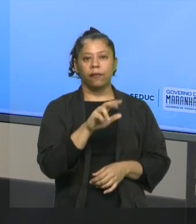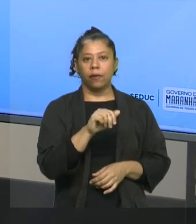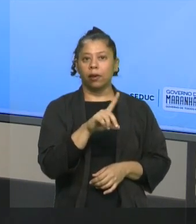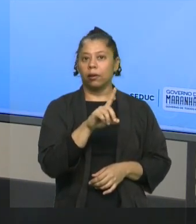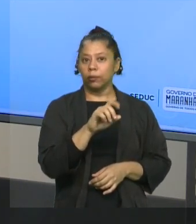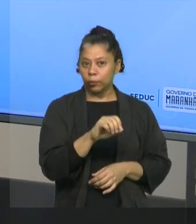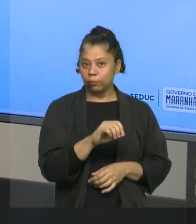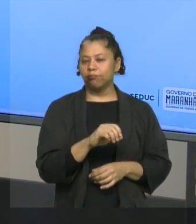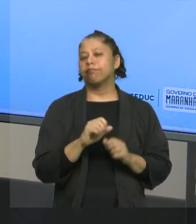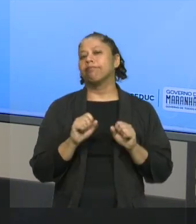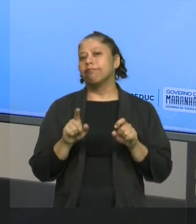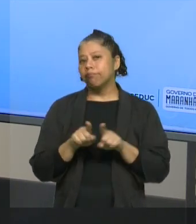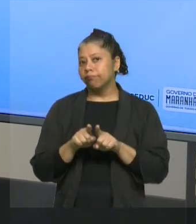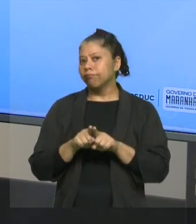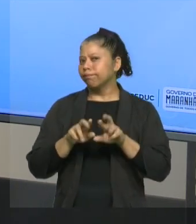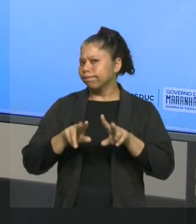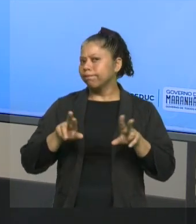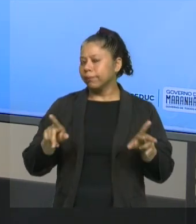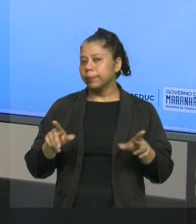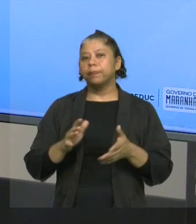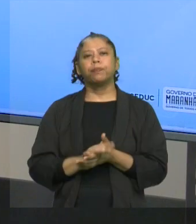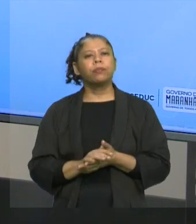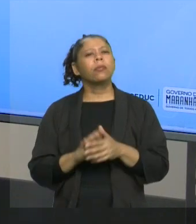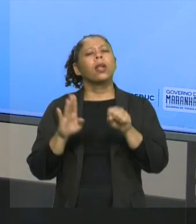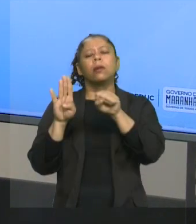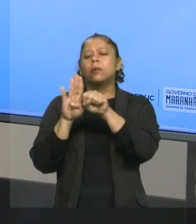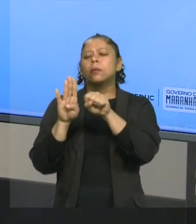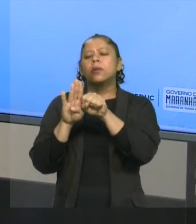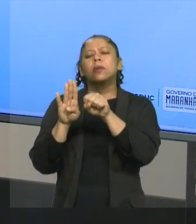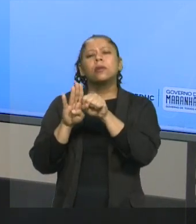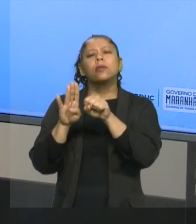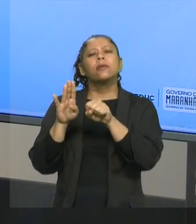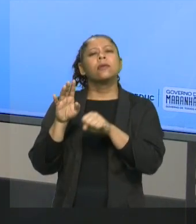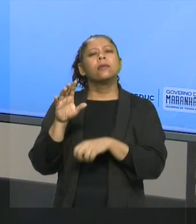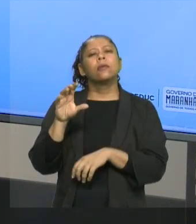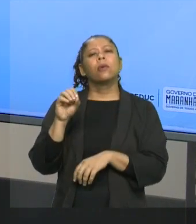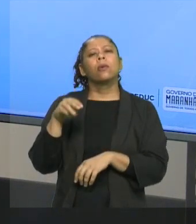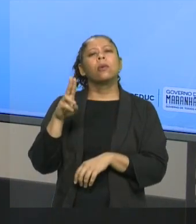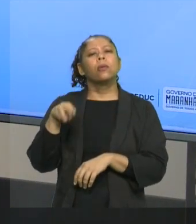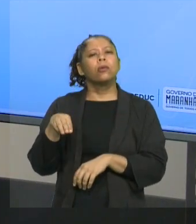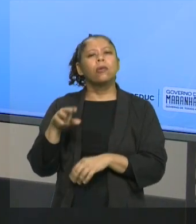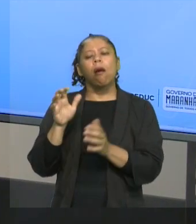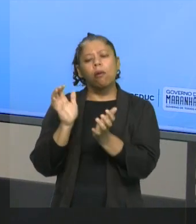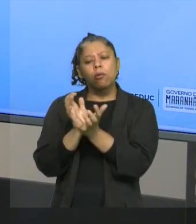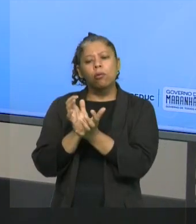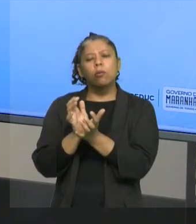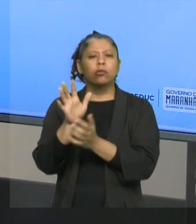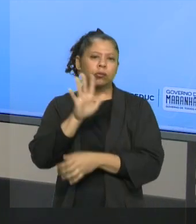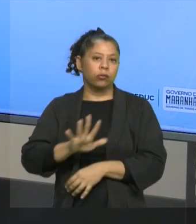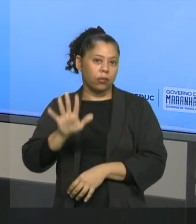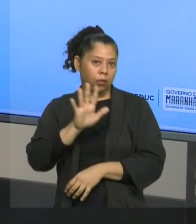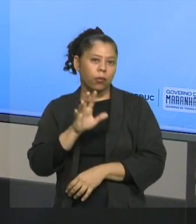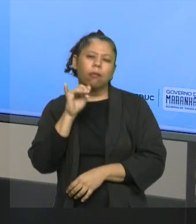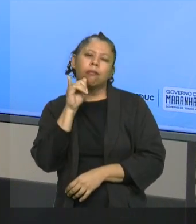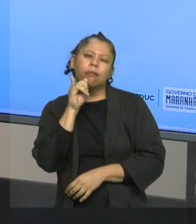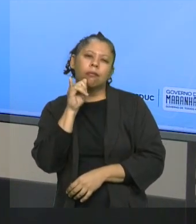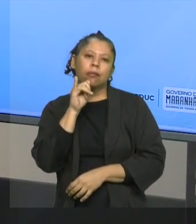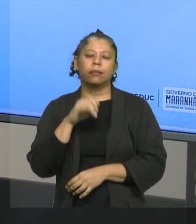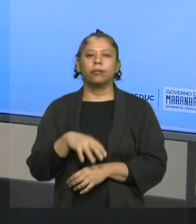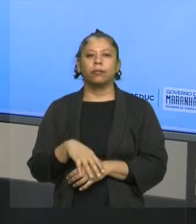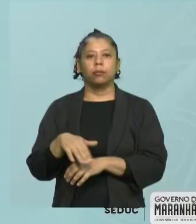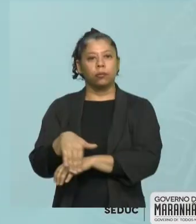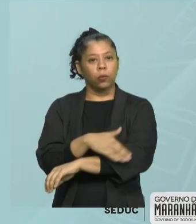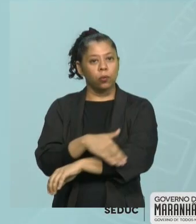Quando você fala de substantivos comuns, você está se referindo a uma espécie em geral. Por exemplo,